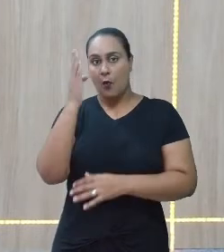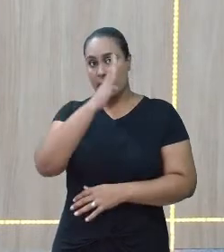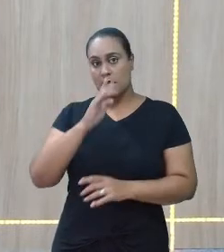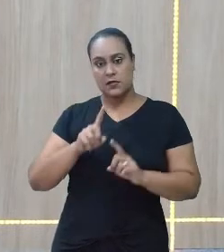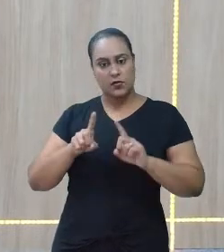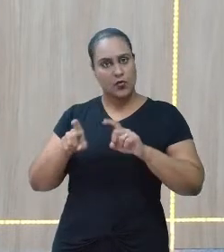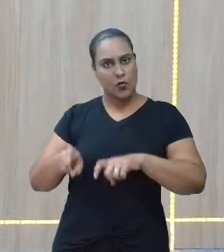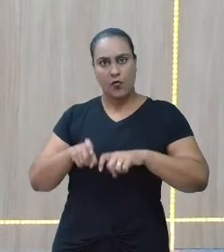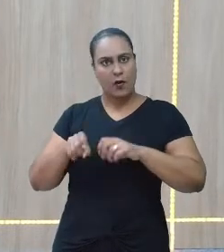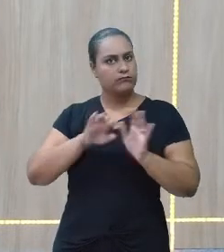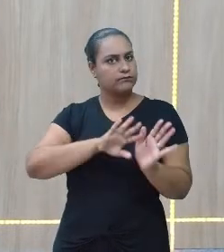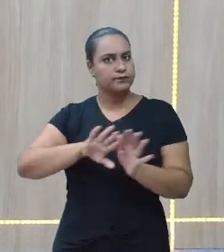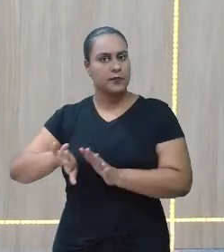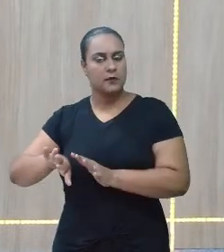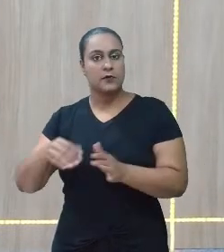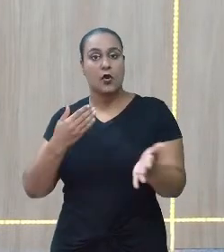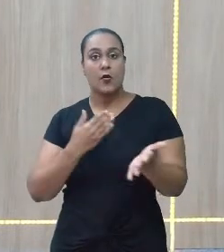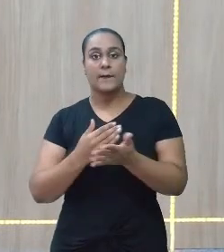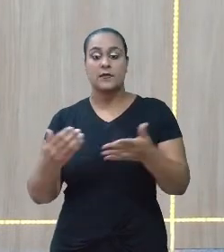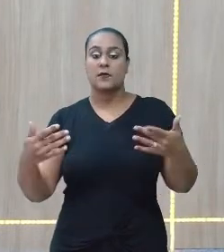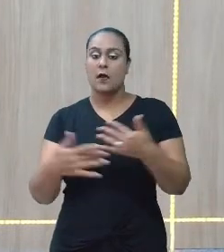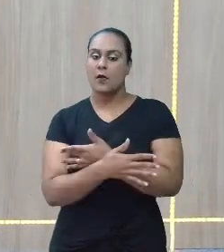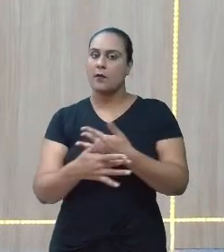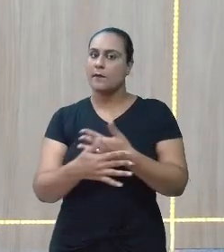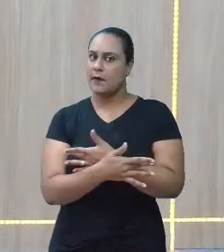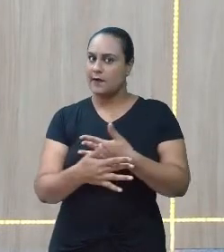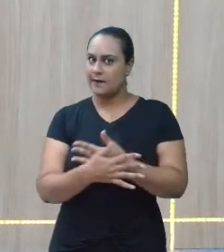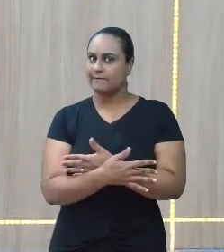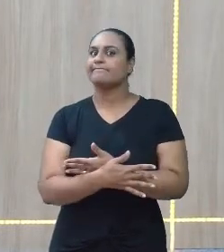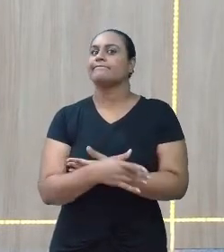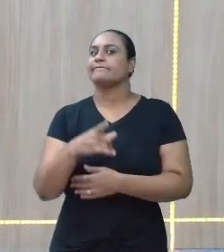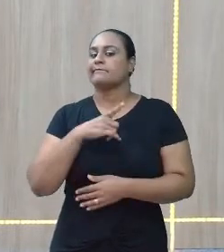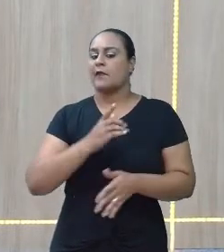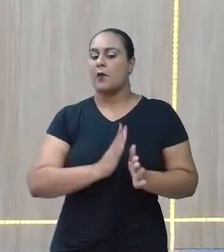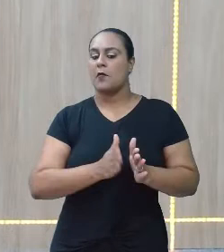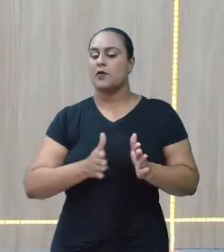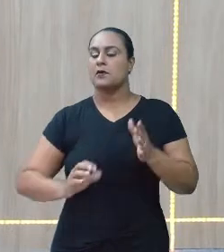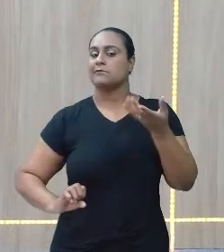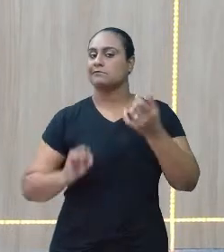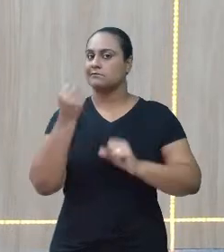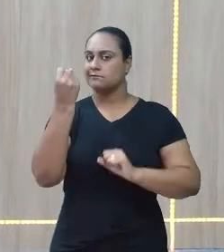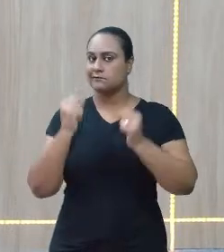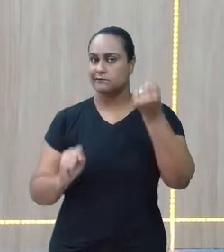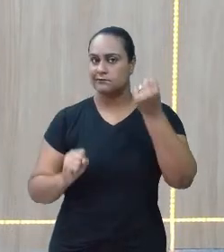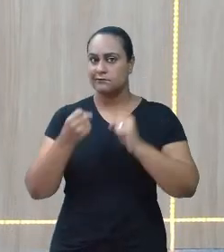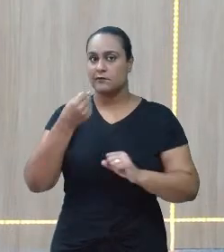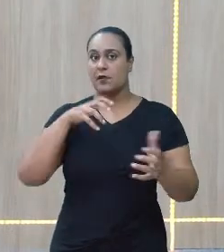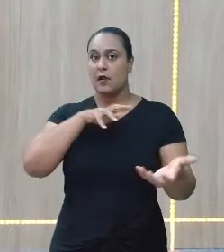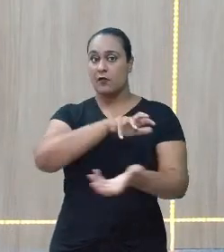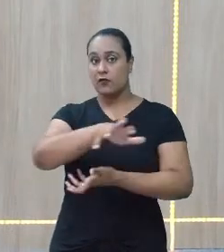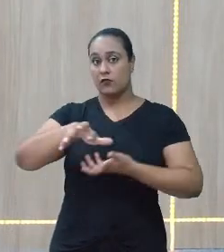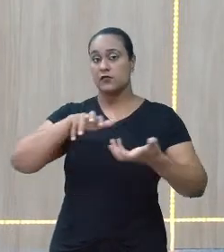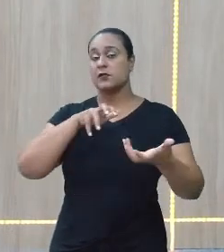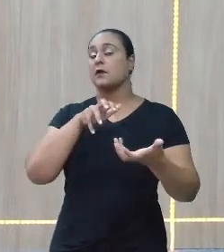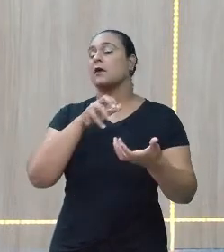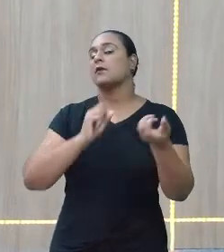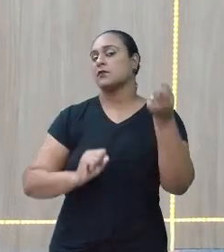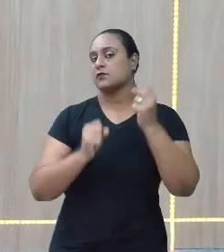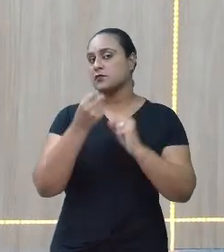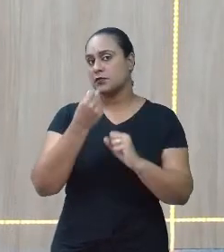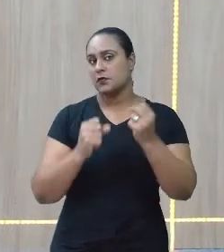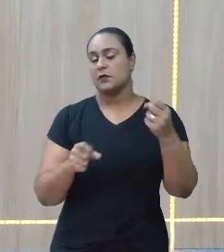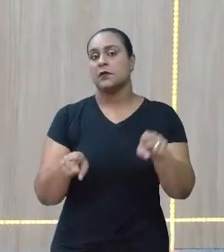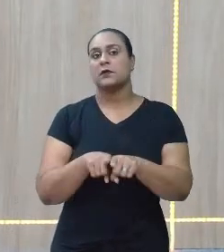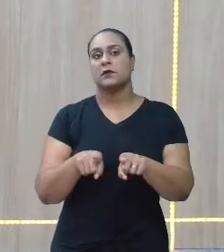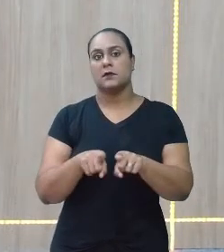país urbano, que é justamente quando as cidades, devido a todo esse processo de industrialização, revolução industrial, se